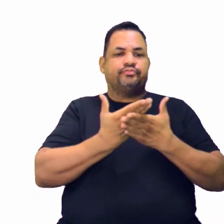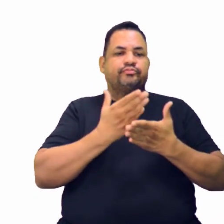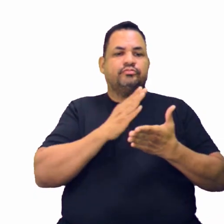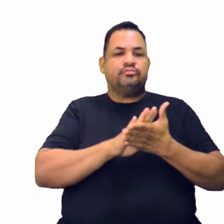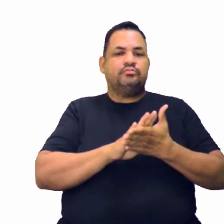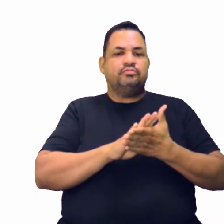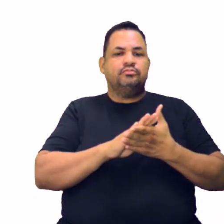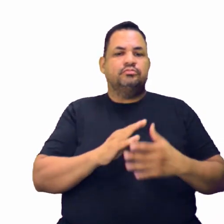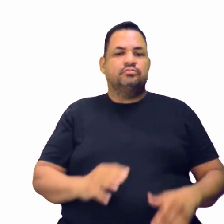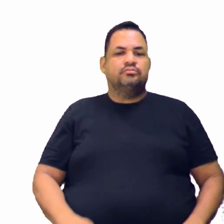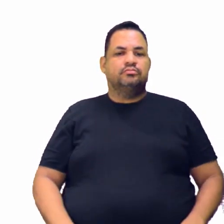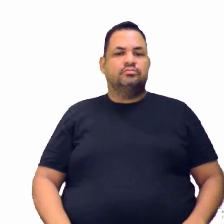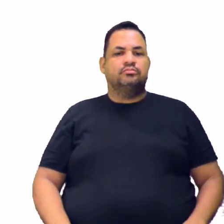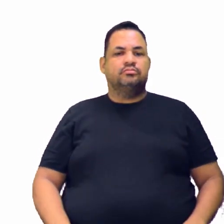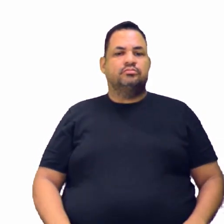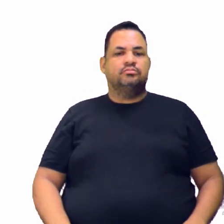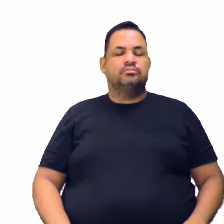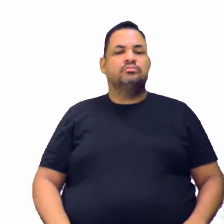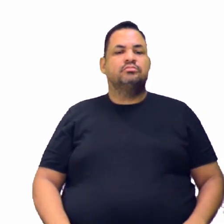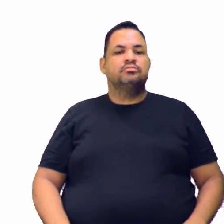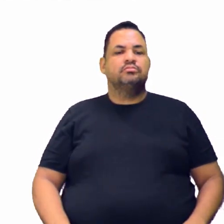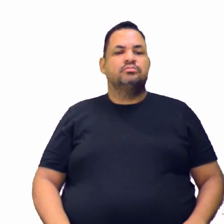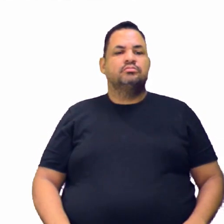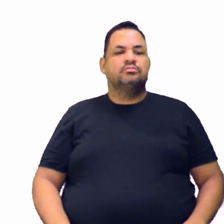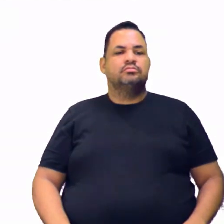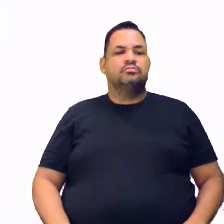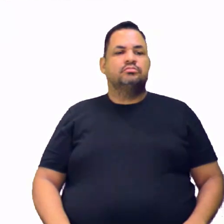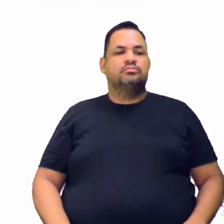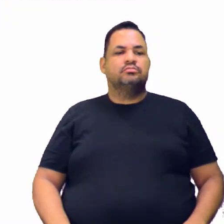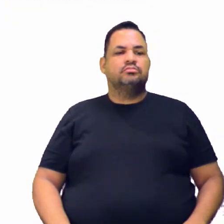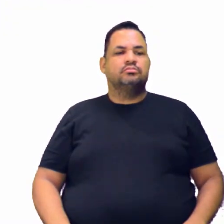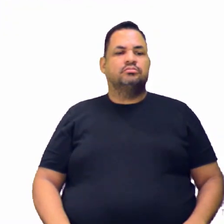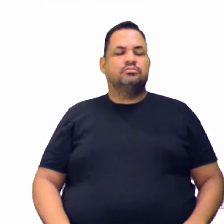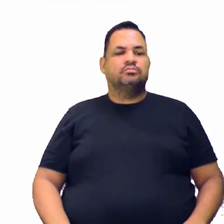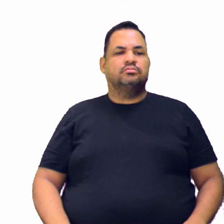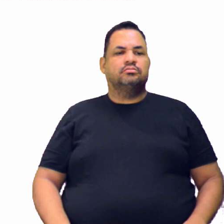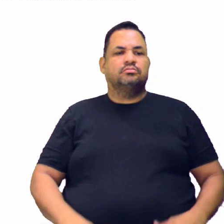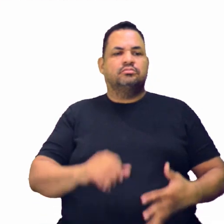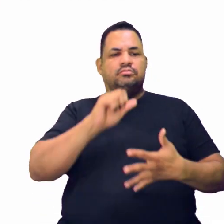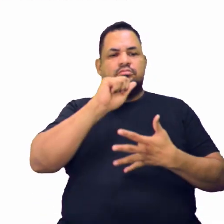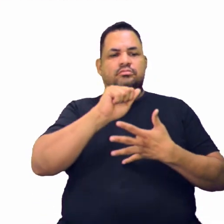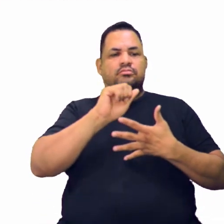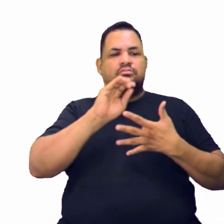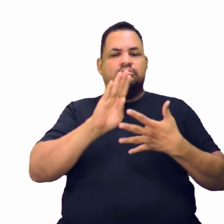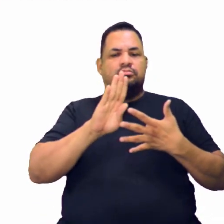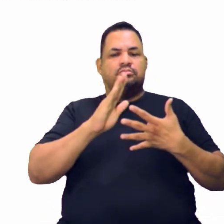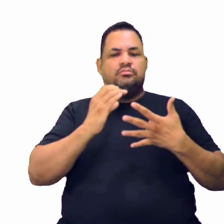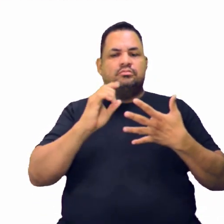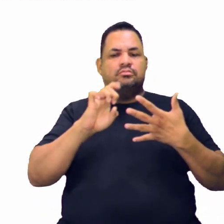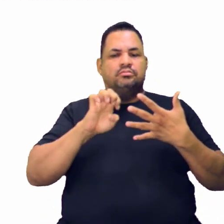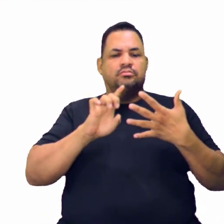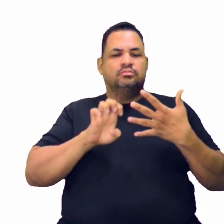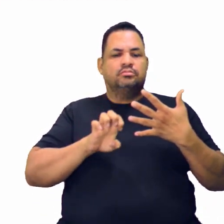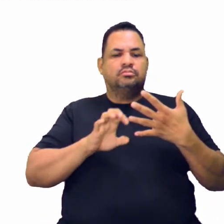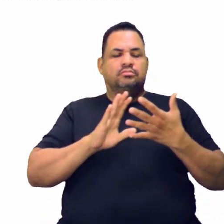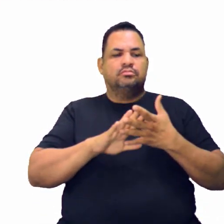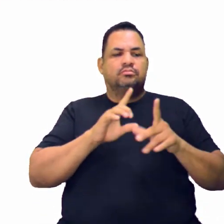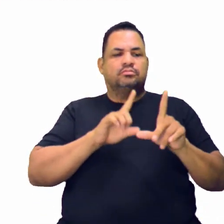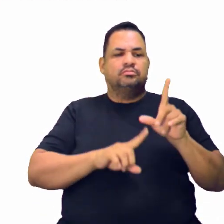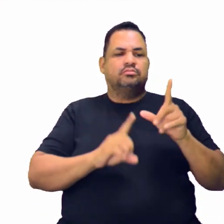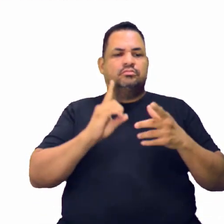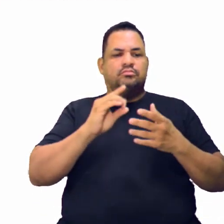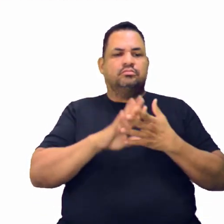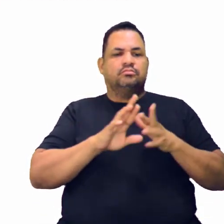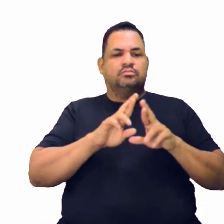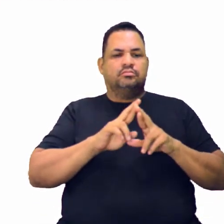interpretar o que está escrito. Não é isso? Então, nós temos aqui, A, B, C, D, U, E, letra D,